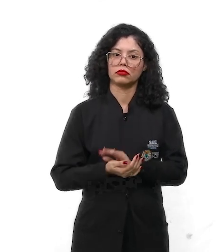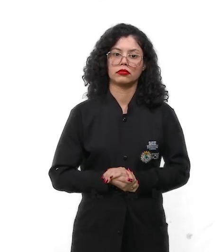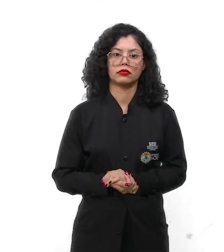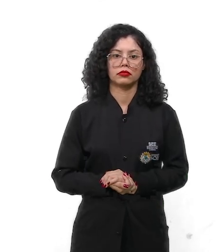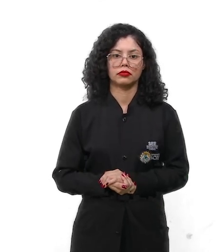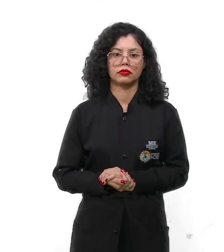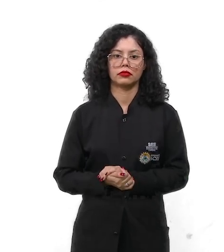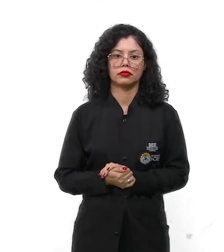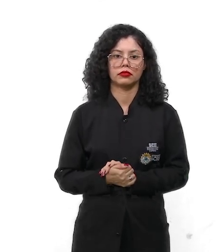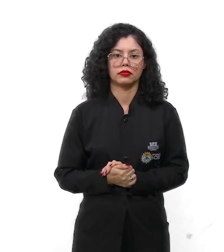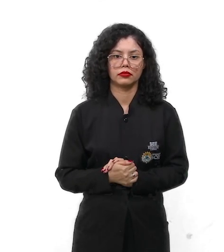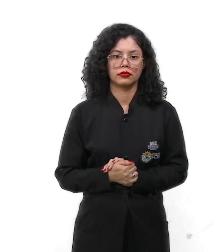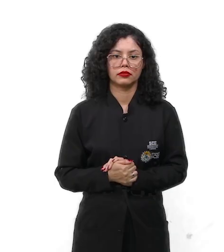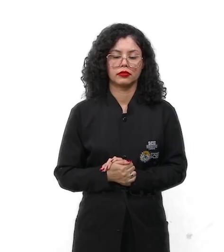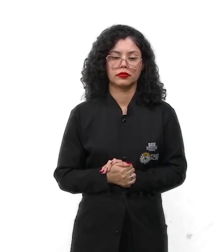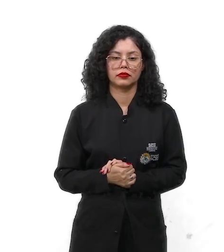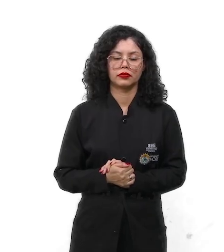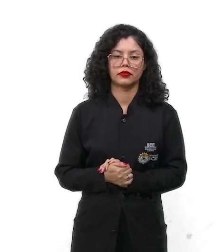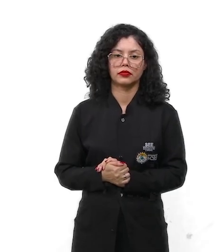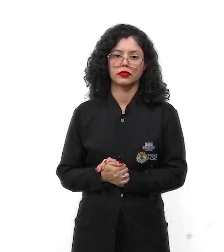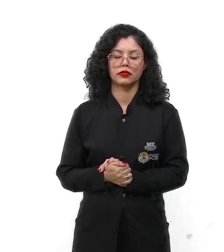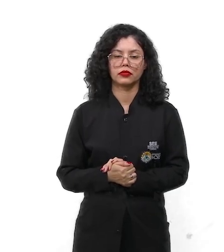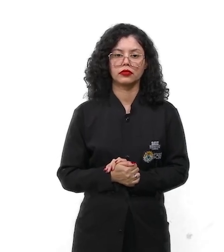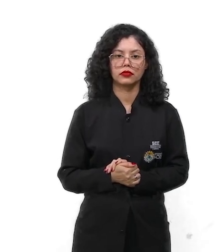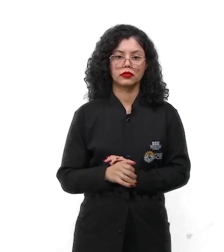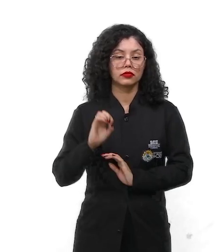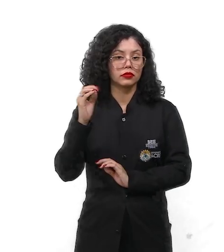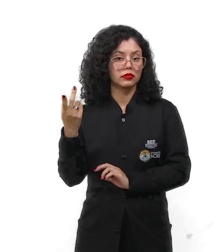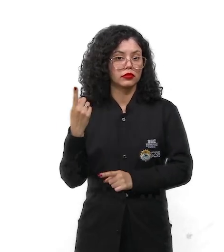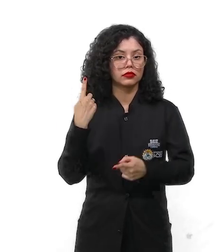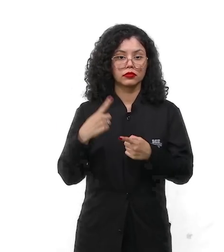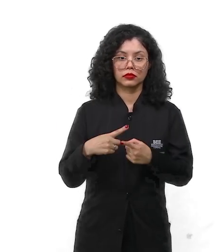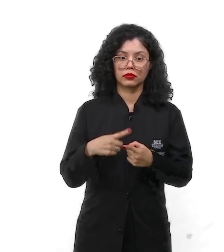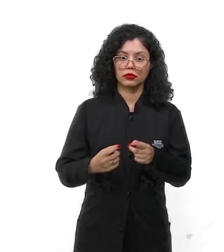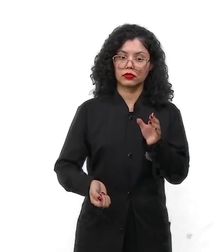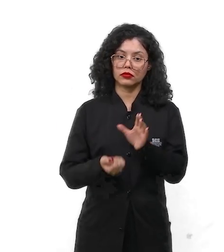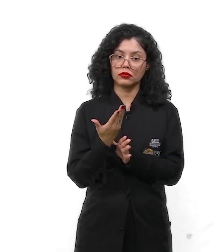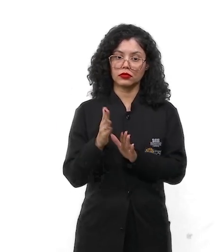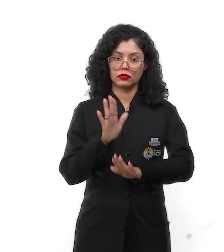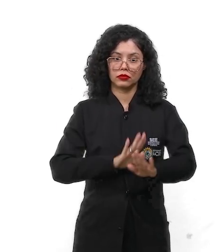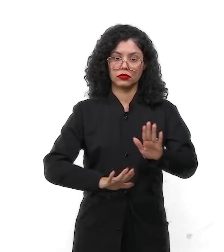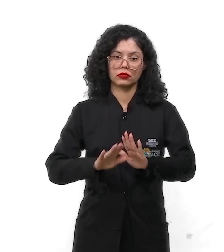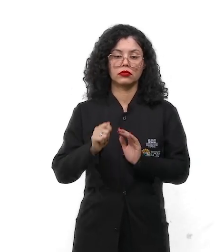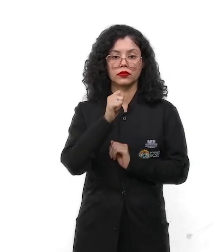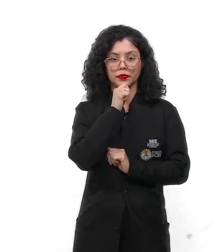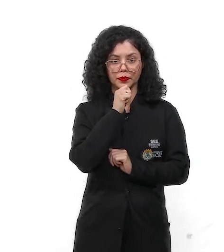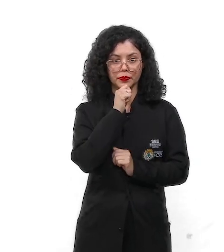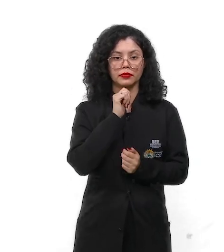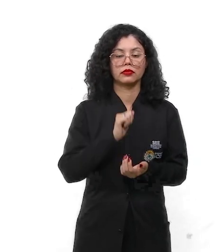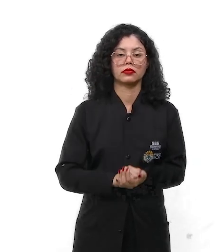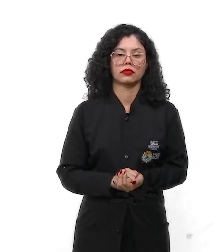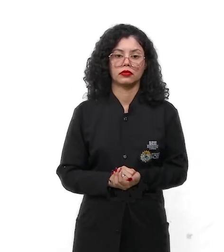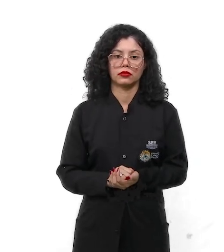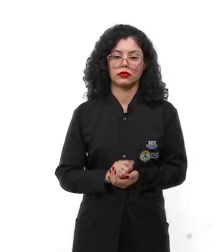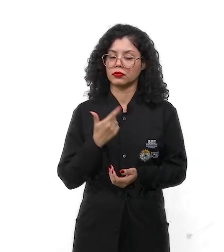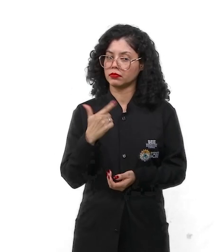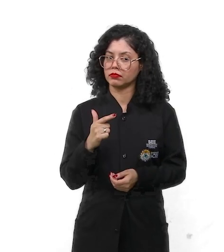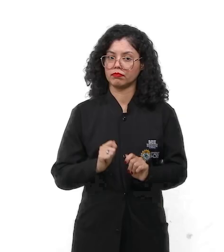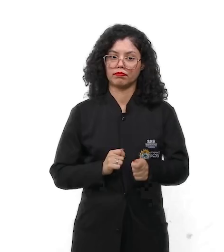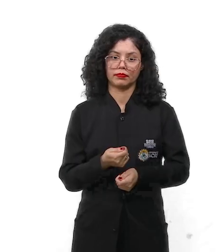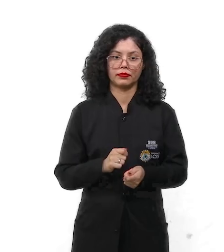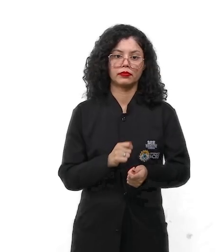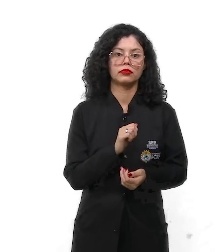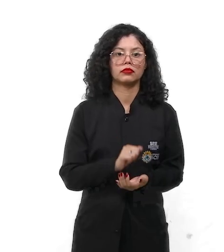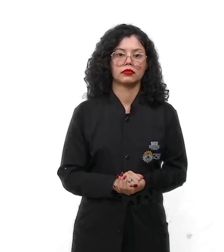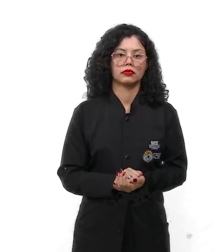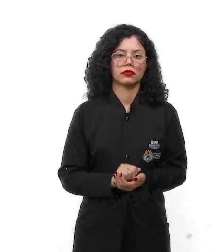Então tá, mas vamos continuar, vamos para a questão. Por causa desse tipo de criação, quer dizer, sem controle reprodutivo,